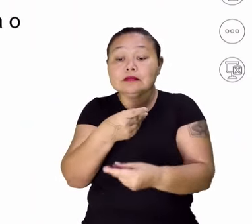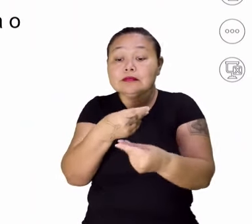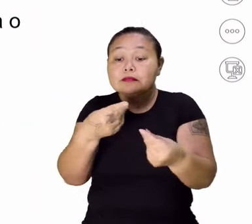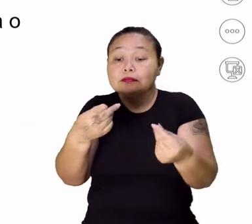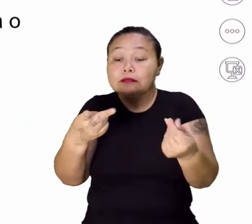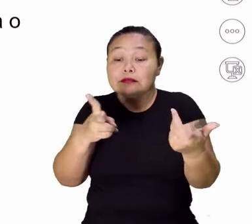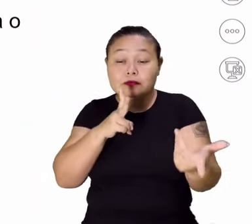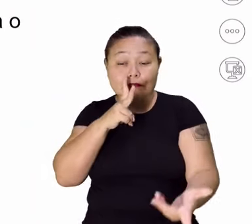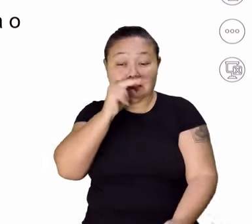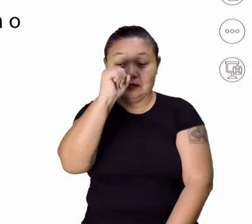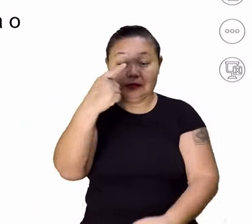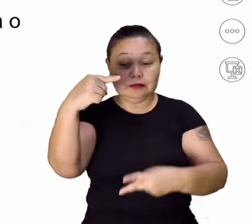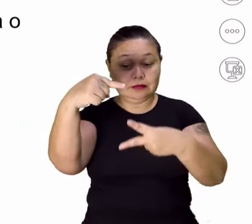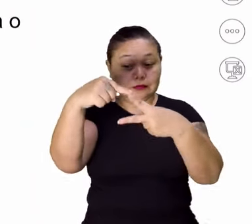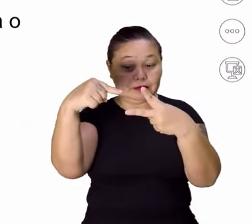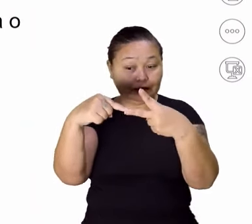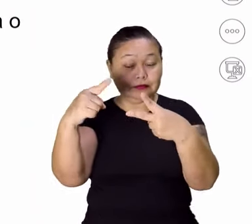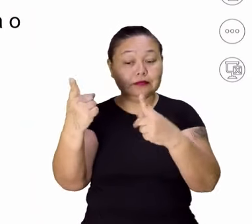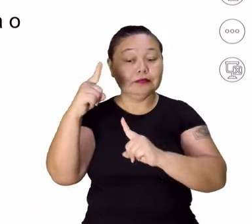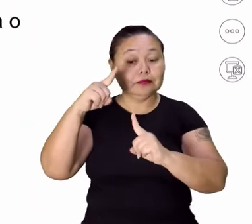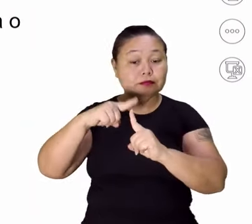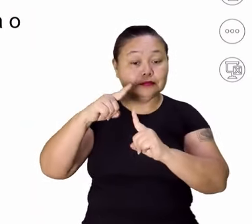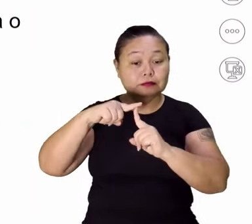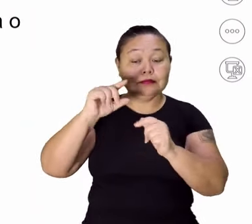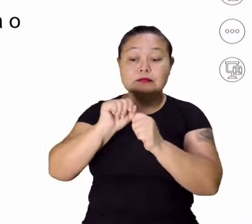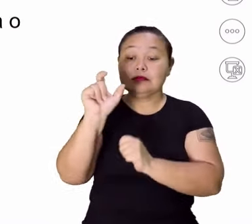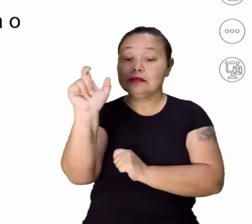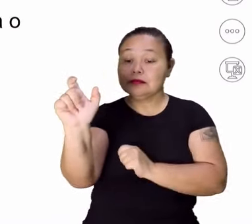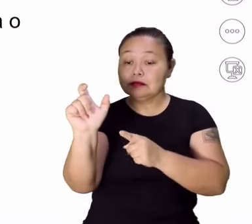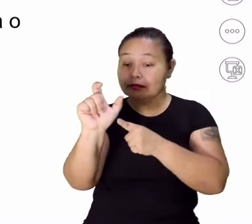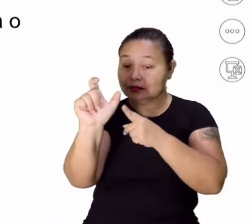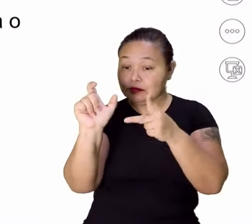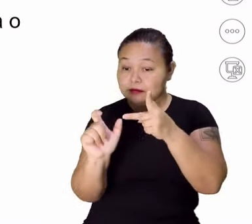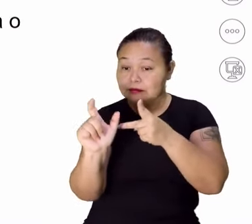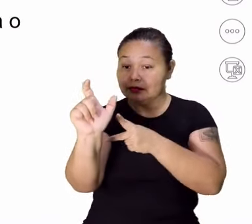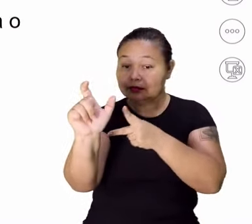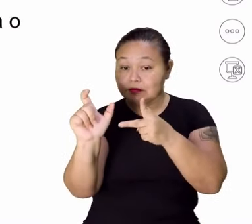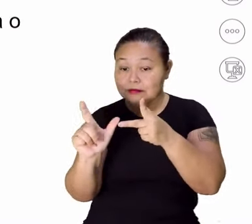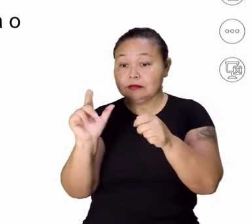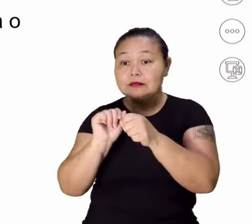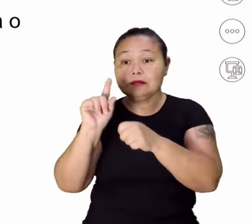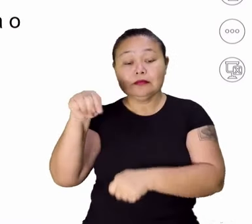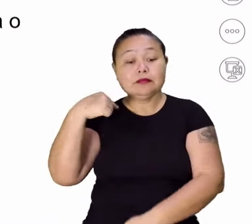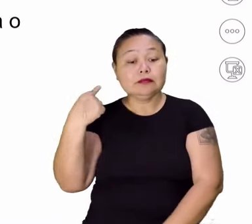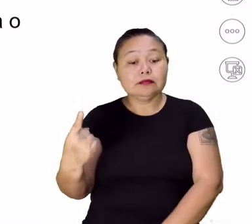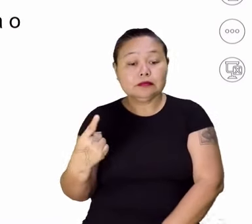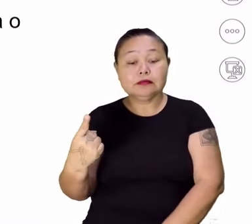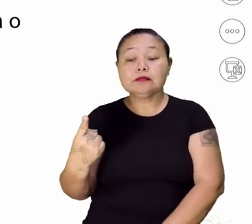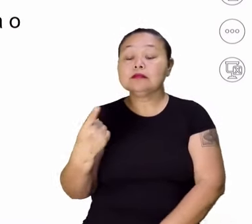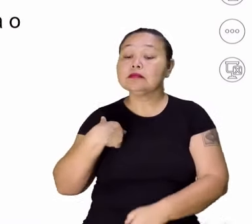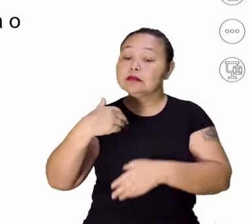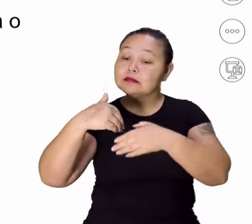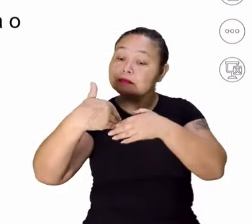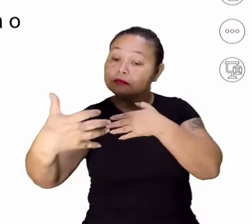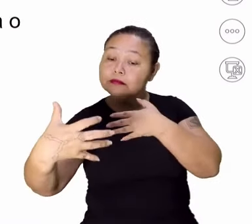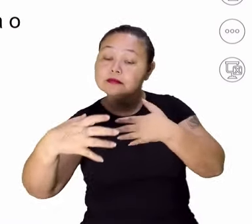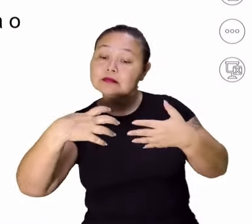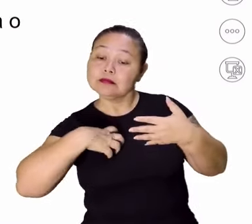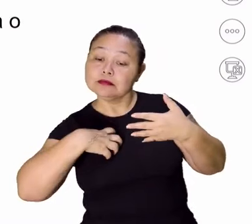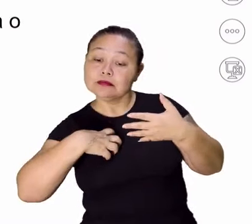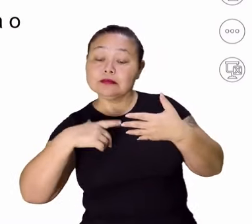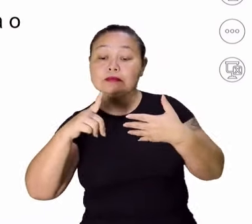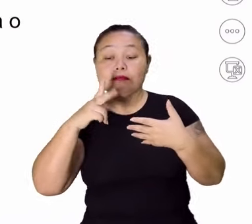Olha só, já está falando de dois tipos de calor aqui, né, Décio? Termologia, 18 minutinhos, quase 19. Então, transmite? De maneira sensível e